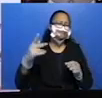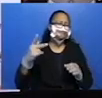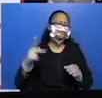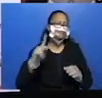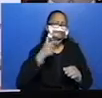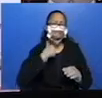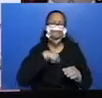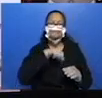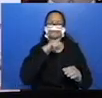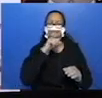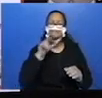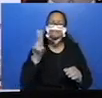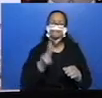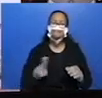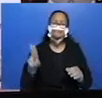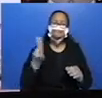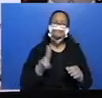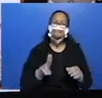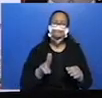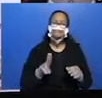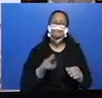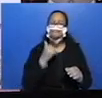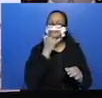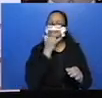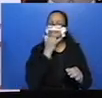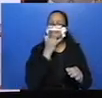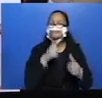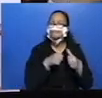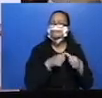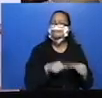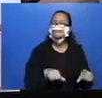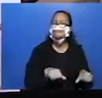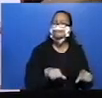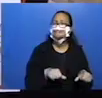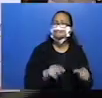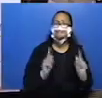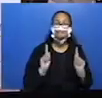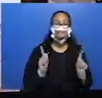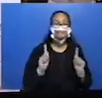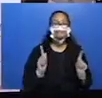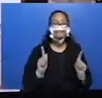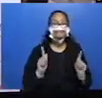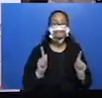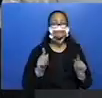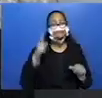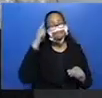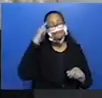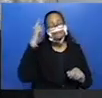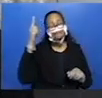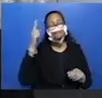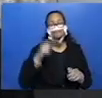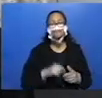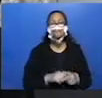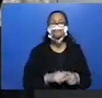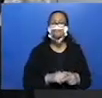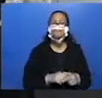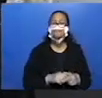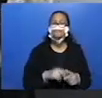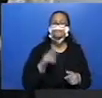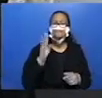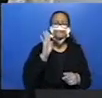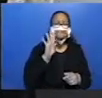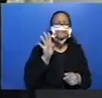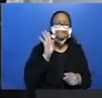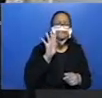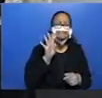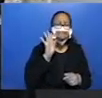pai usá-lo como desculpa, ele estava muito animado com a ideia. Olha que bacana que ficou